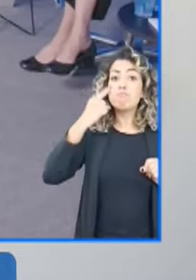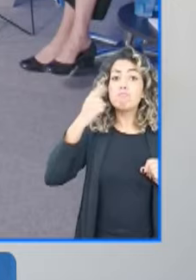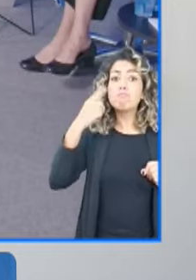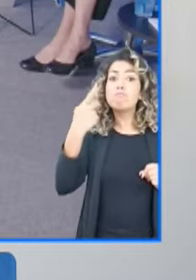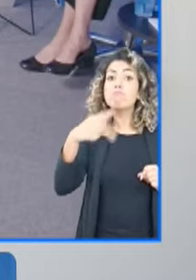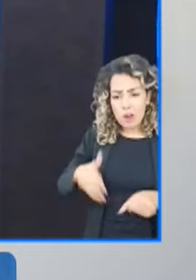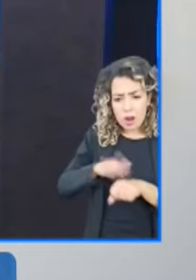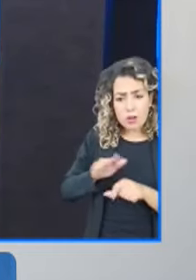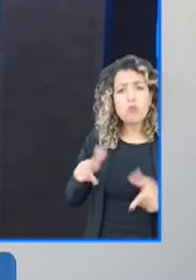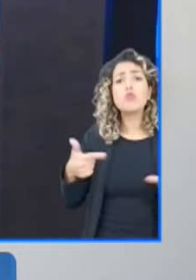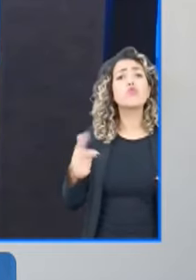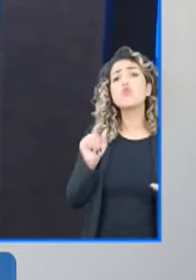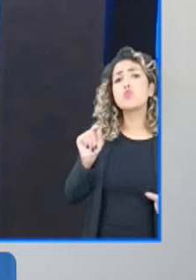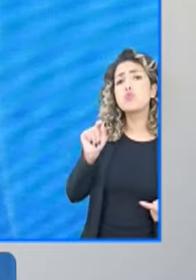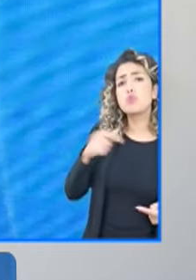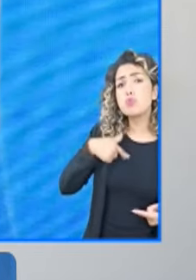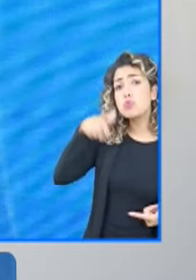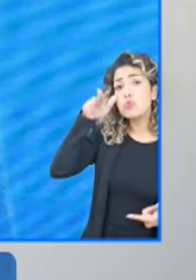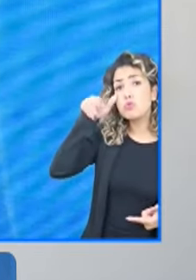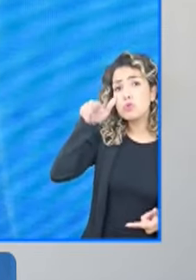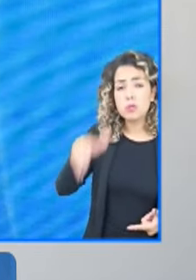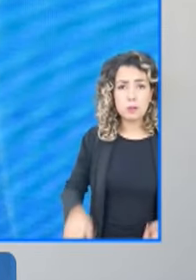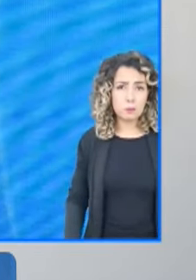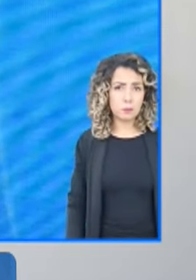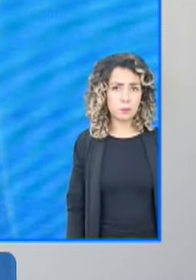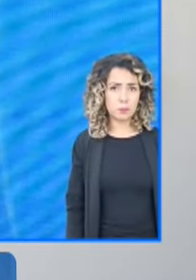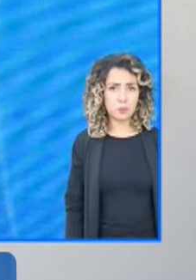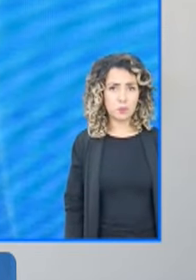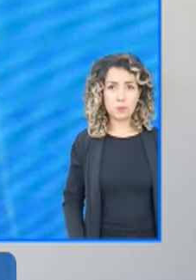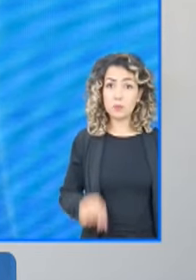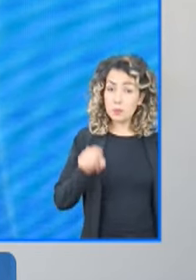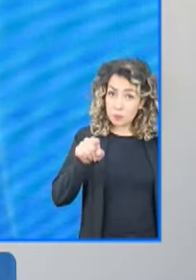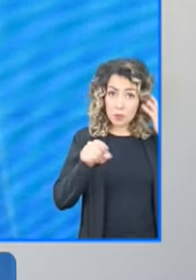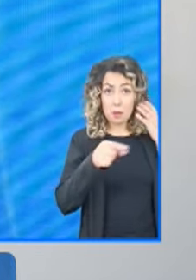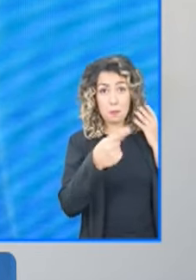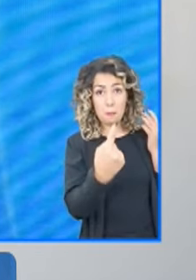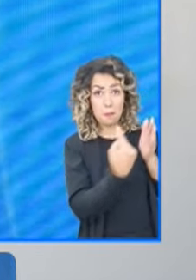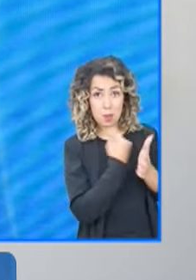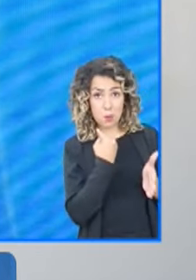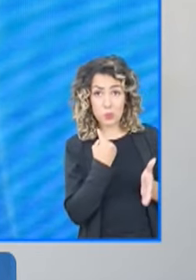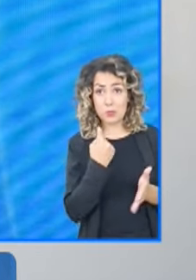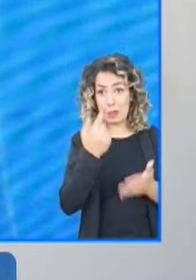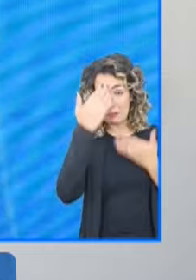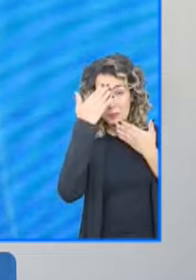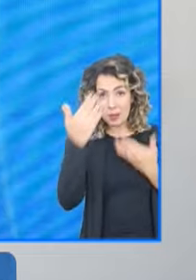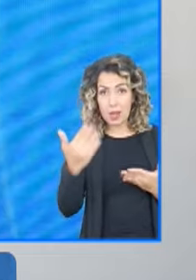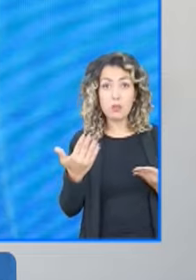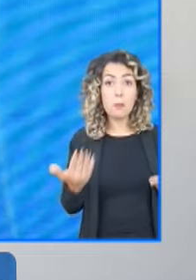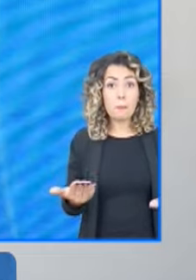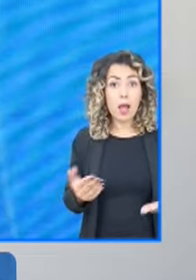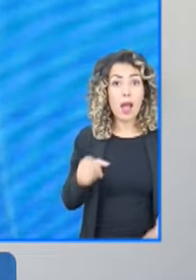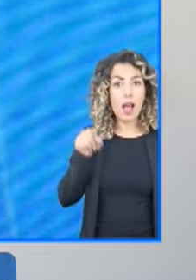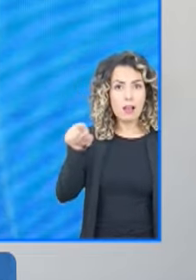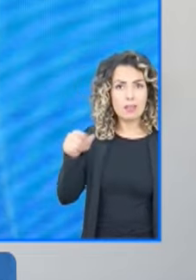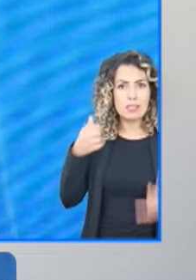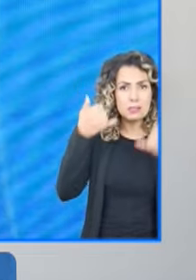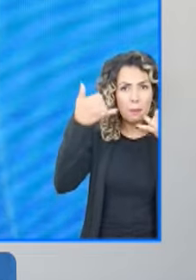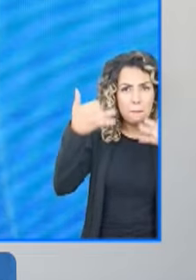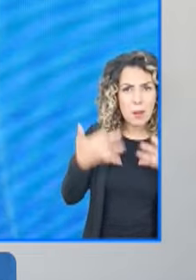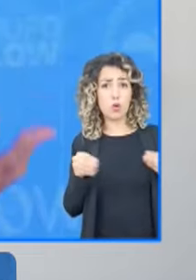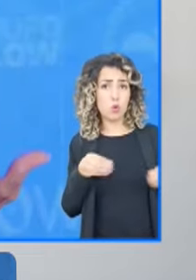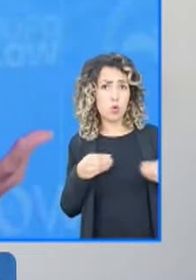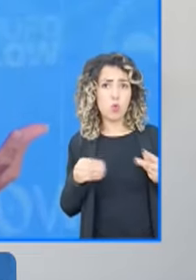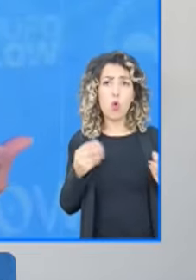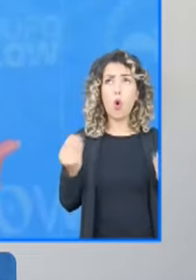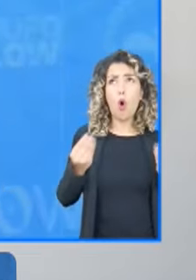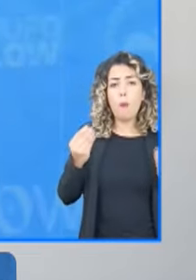dias, candidatos correm num tempo acelerado para chegar, ver quem chega antes ali no final. Então,